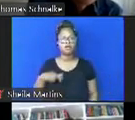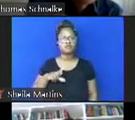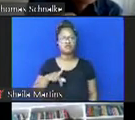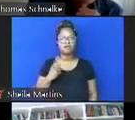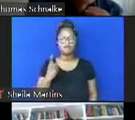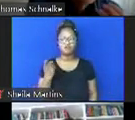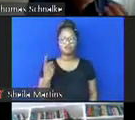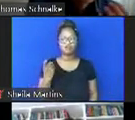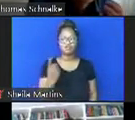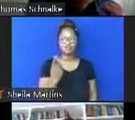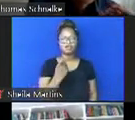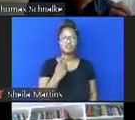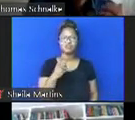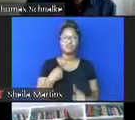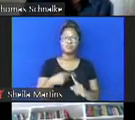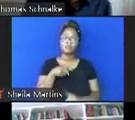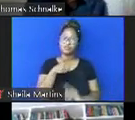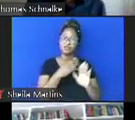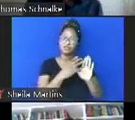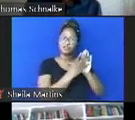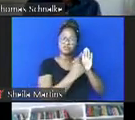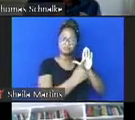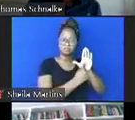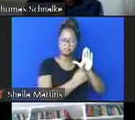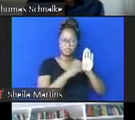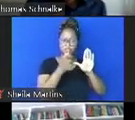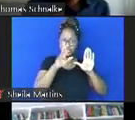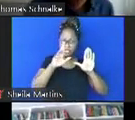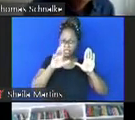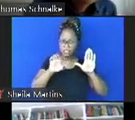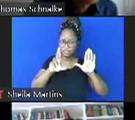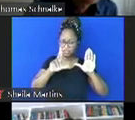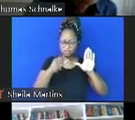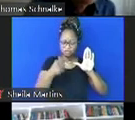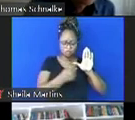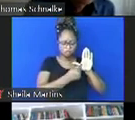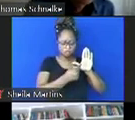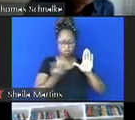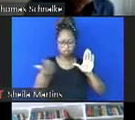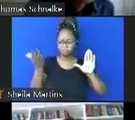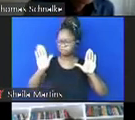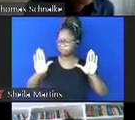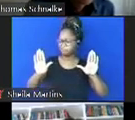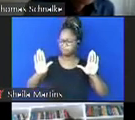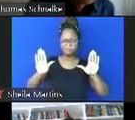que é irritante nesse modelo é que a gente